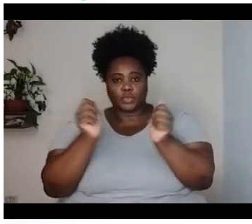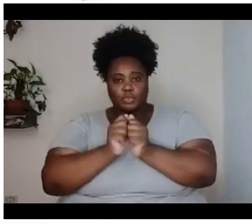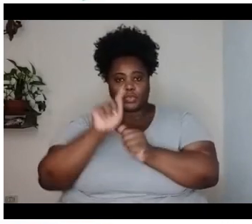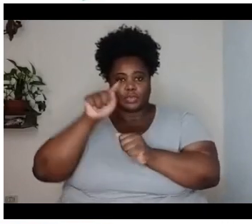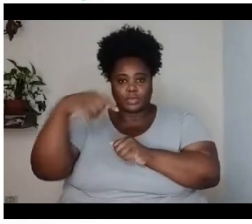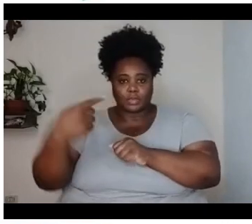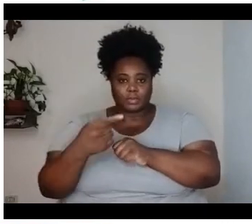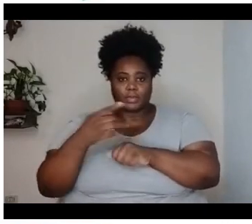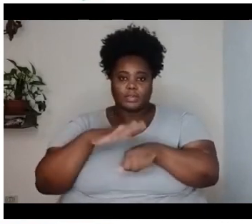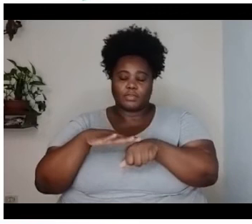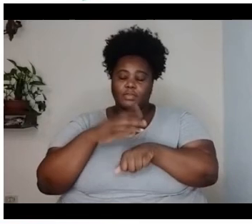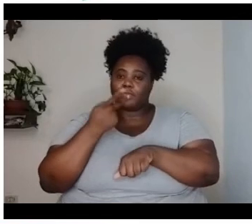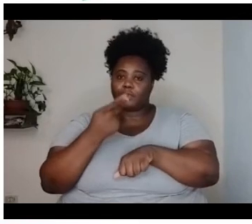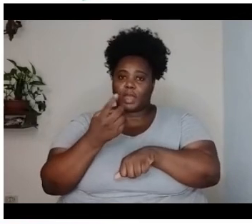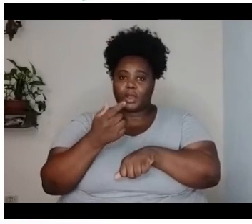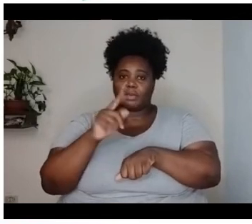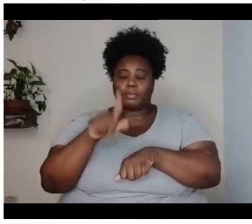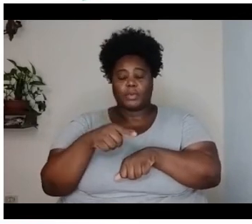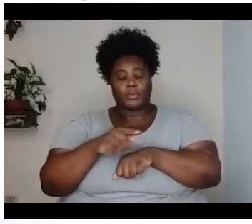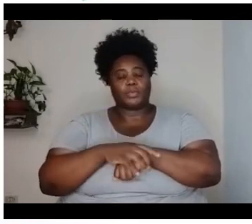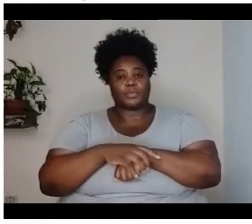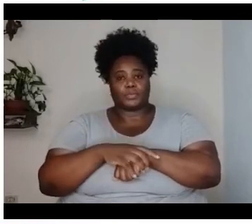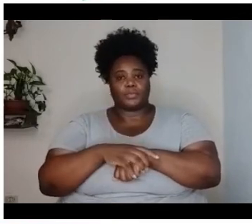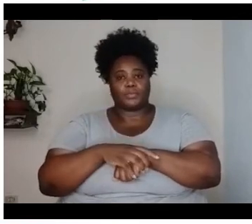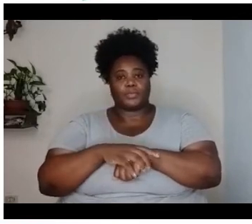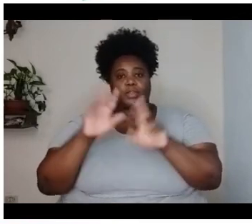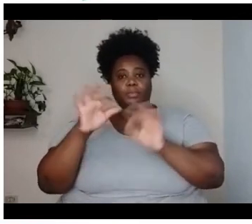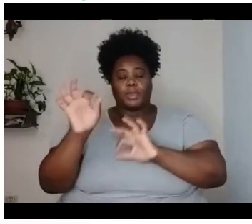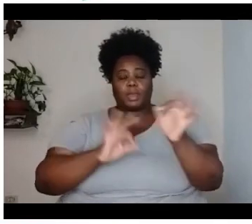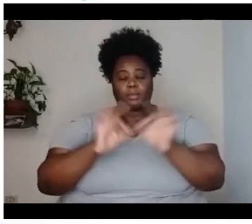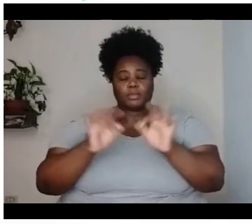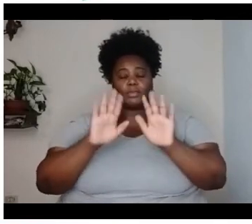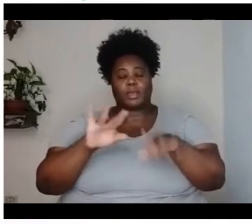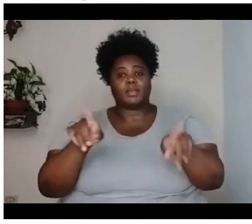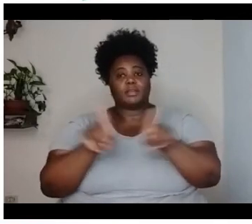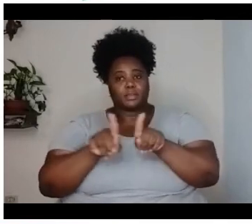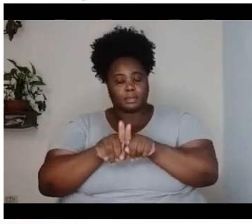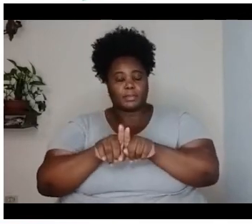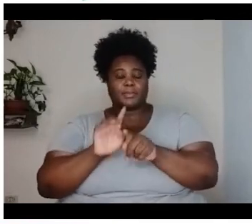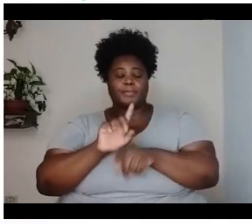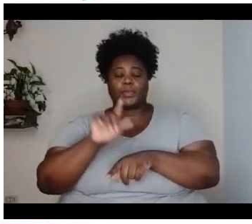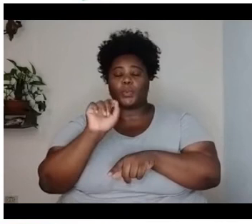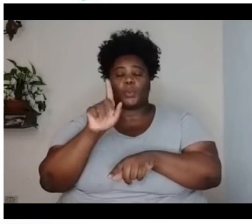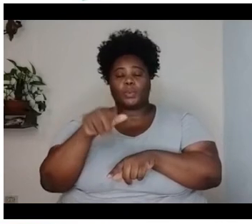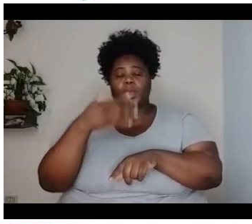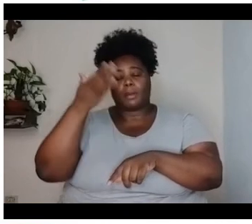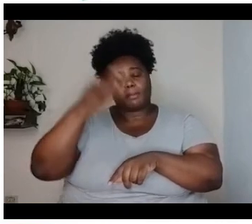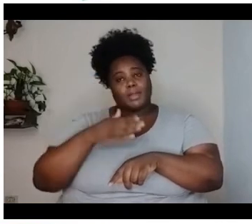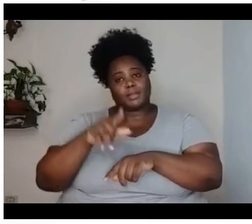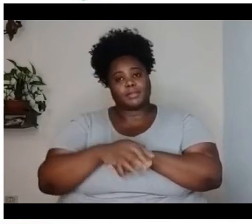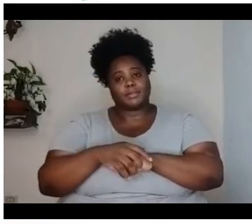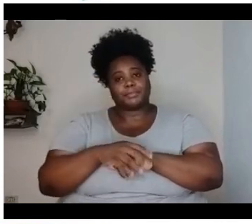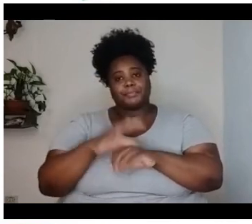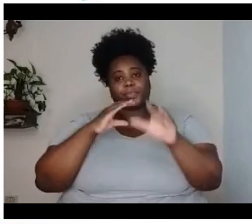você comenta um pouquinho, talvez nessa dimensão tanto da produção, mas também isso, o que é esse estado de presença no Cantando na